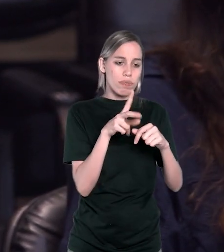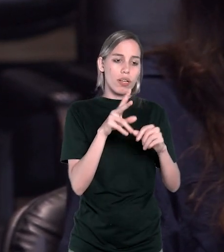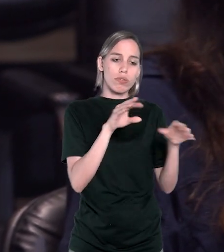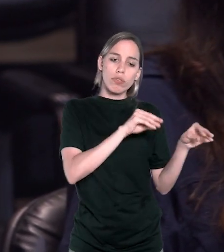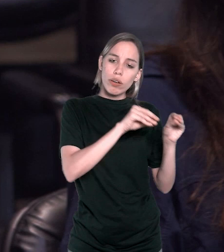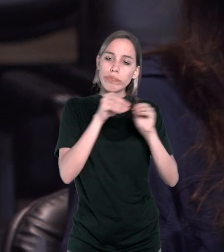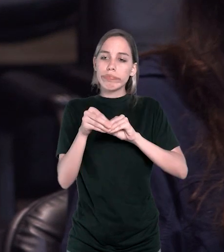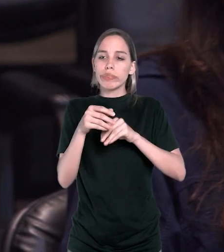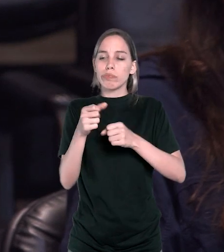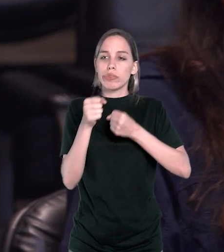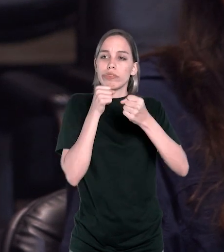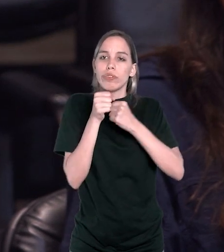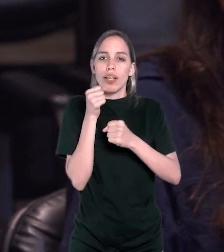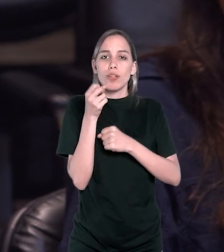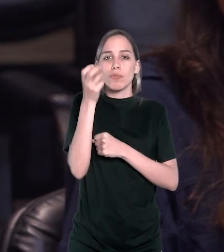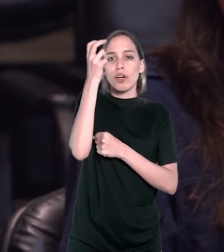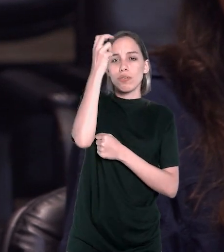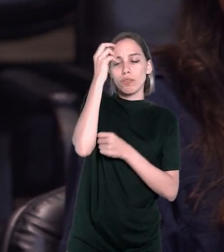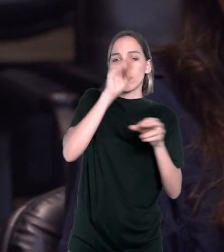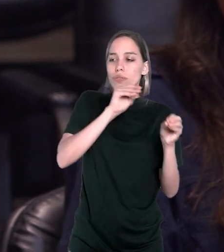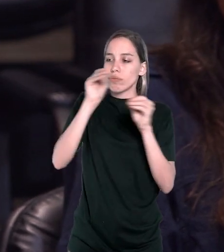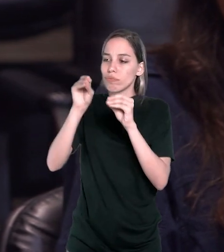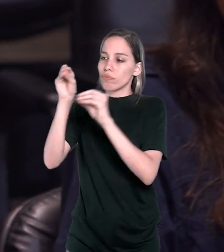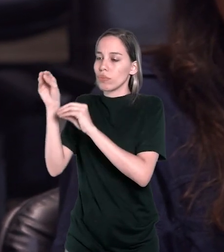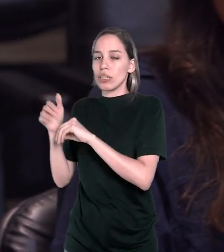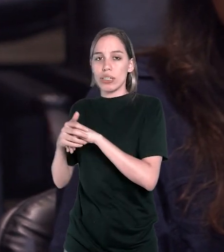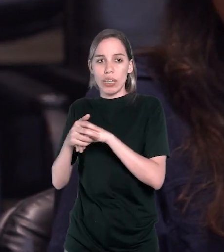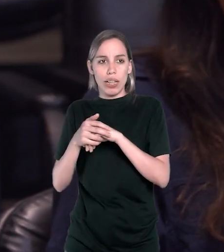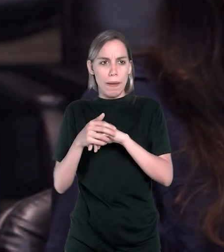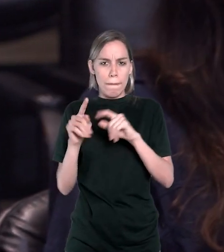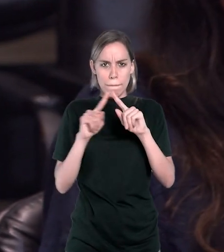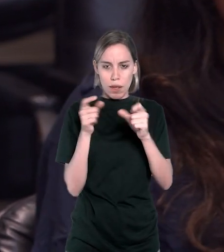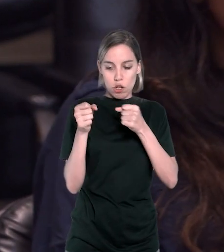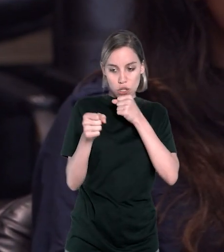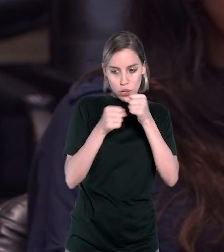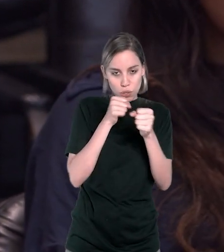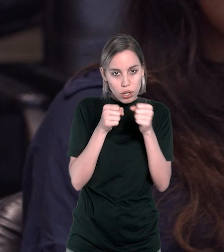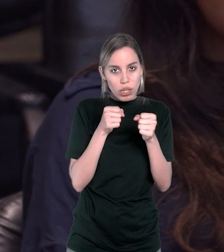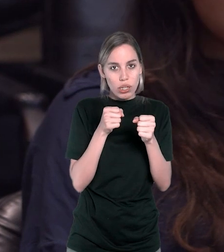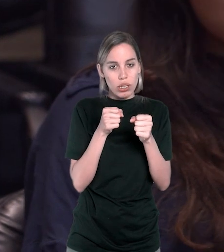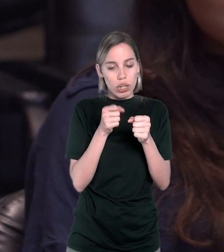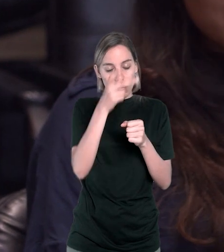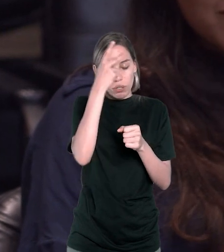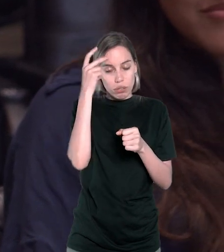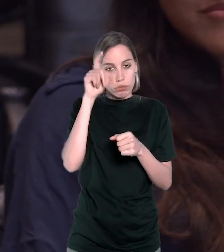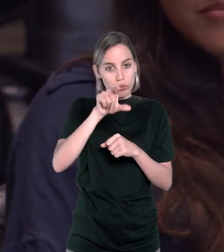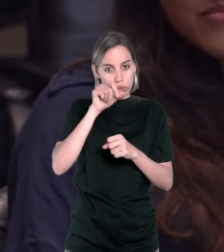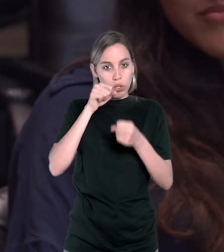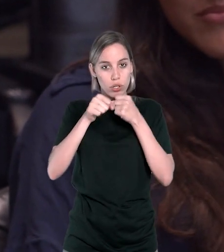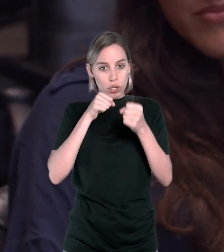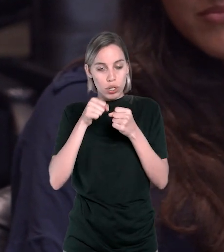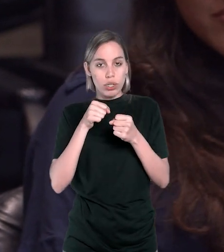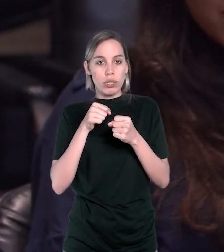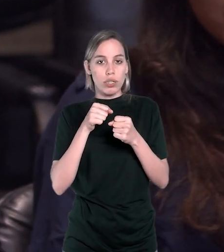conhecimento. Mas o jornalismo é uma área muito rica, né? A gente pensa, por exemplo, Truman Capote, que fez provavelmente o grande gênero,